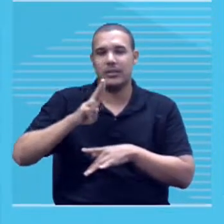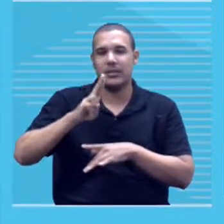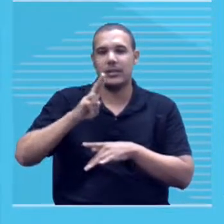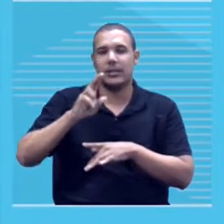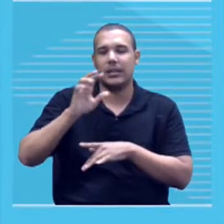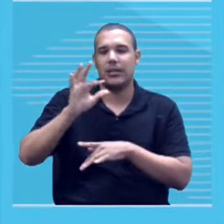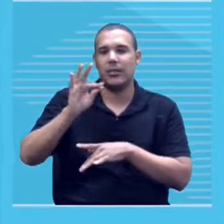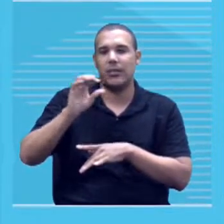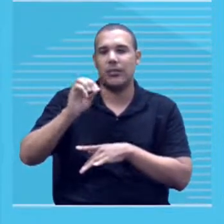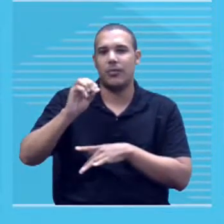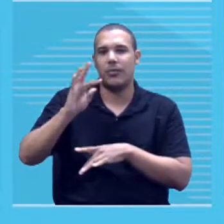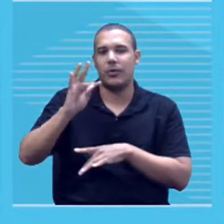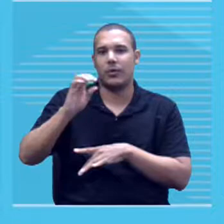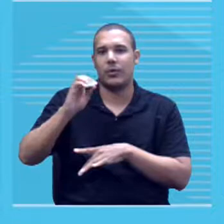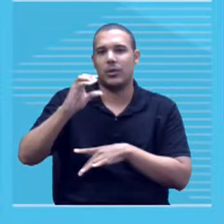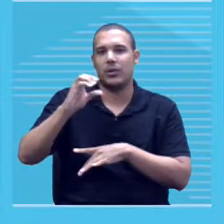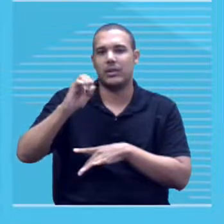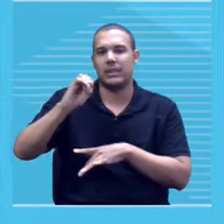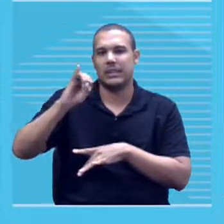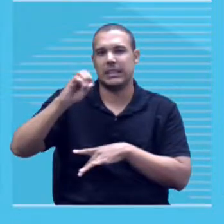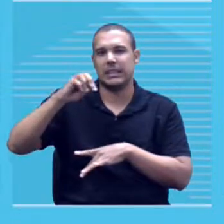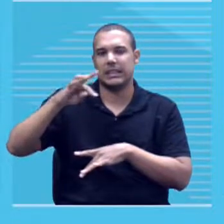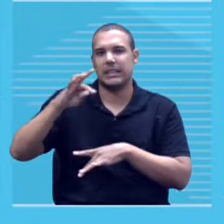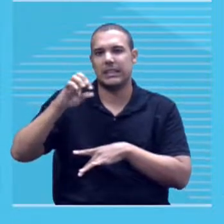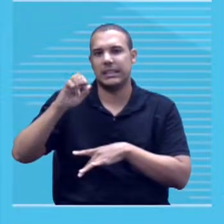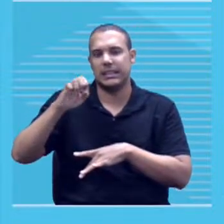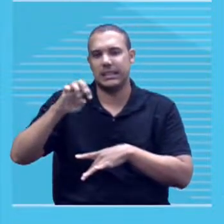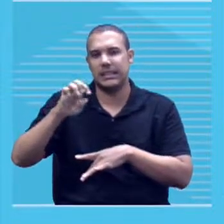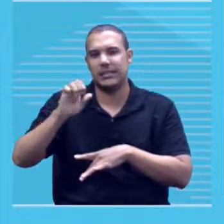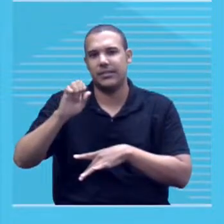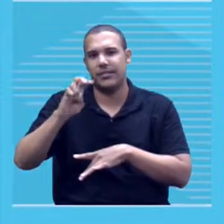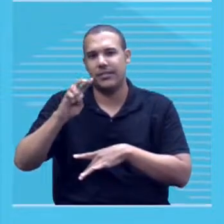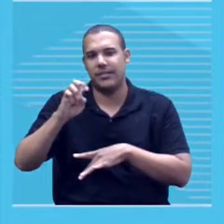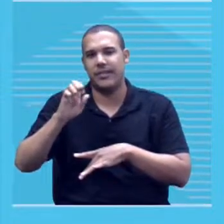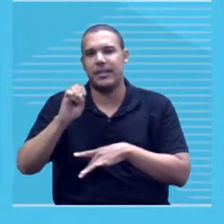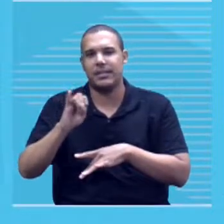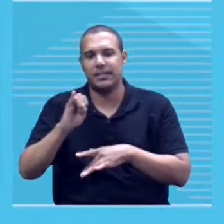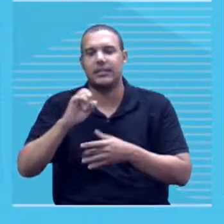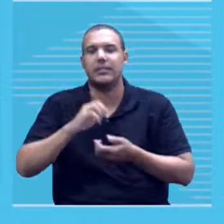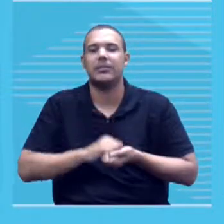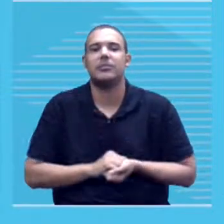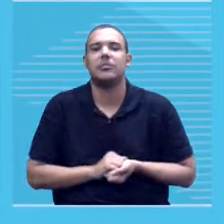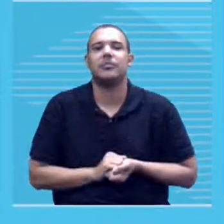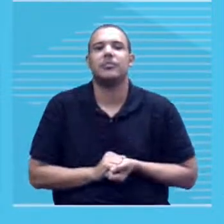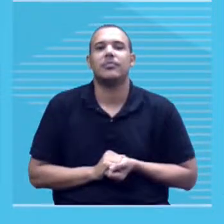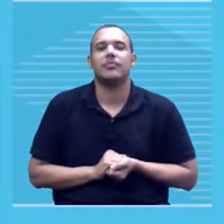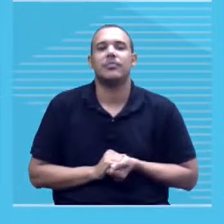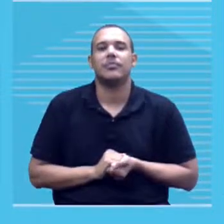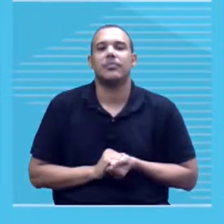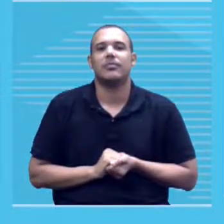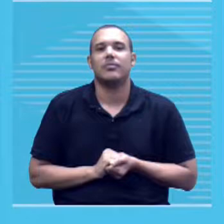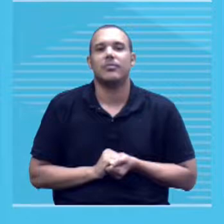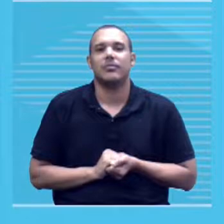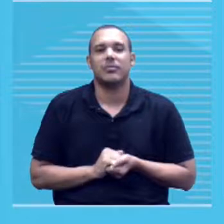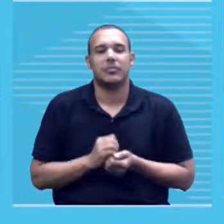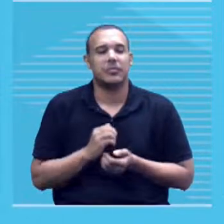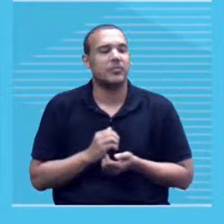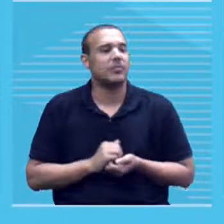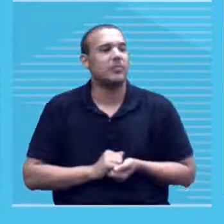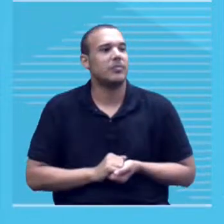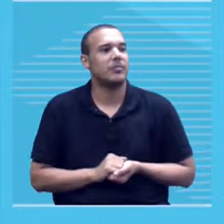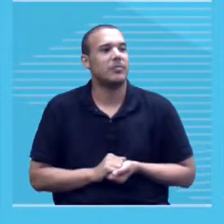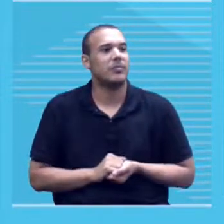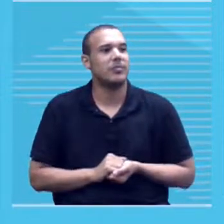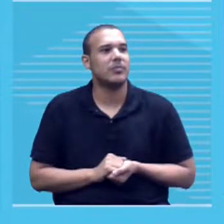fotossensíveis, chamada de células solares fotovoltaicas. As células fotovoltaicas, em